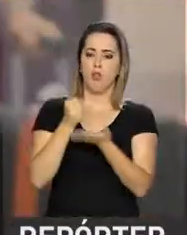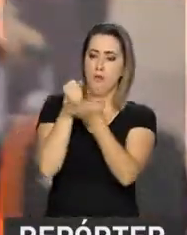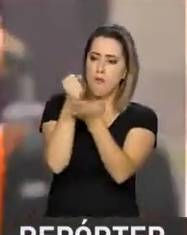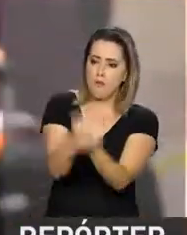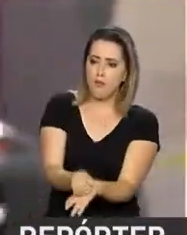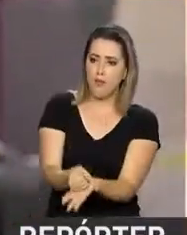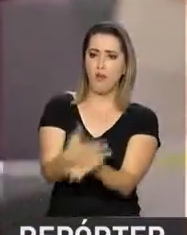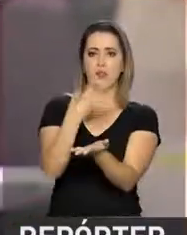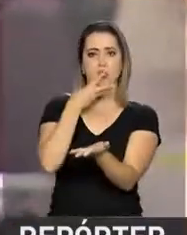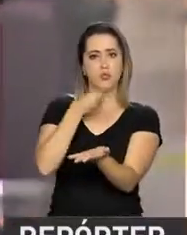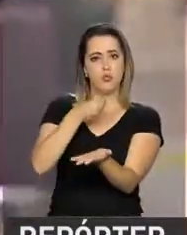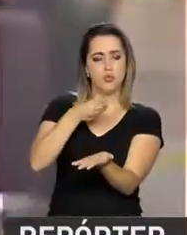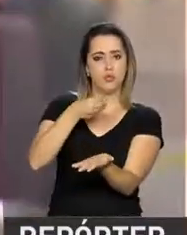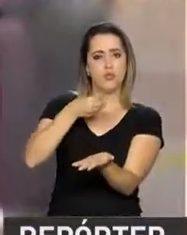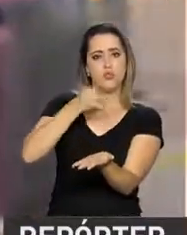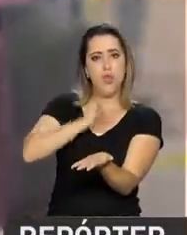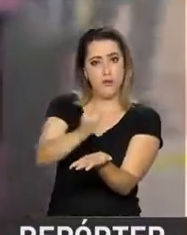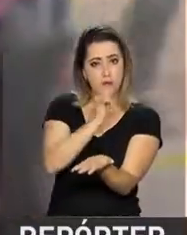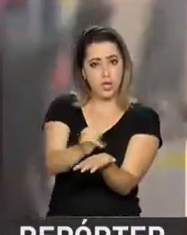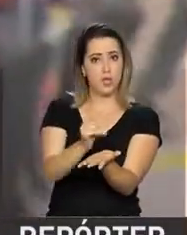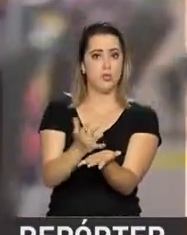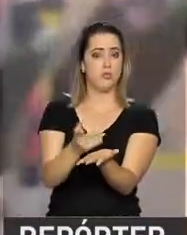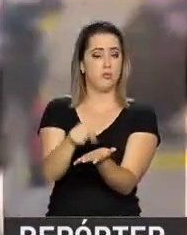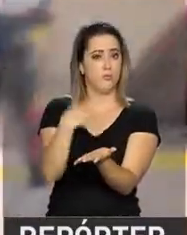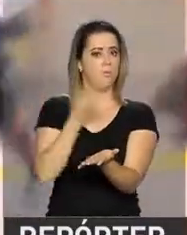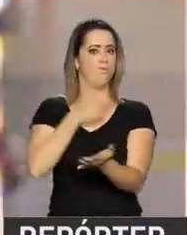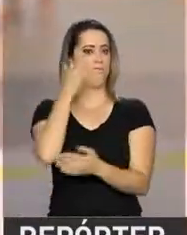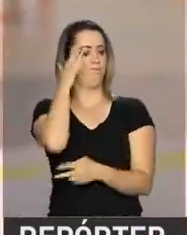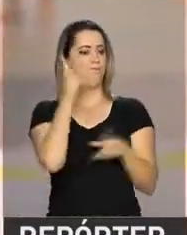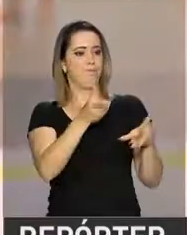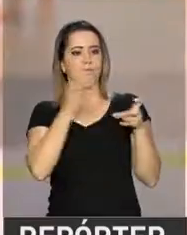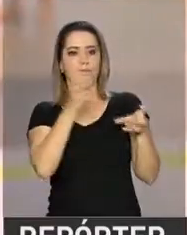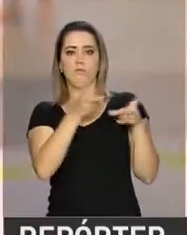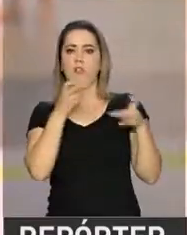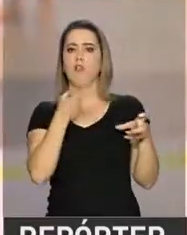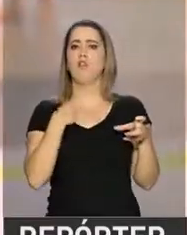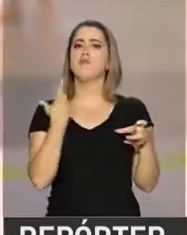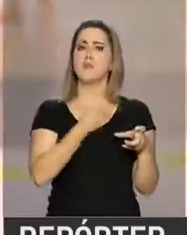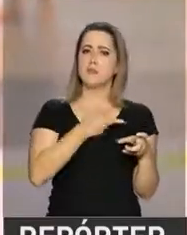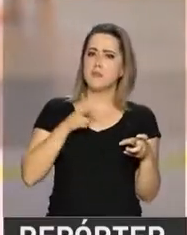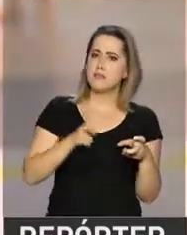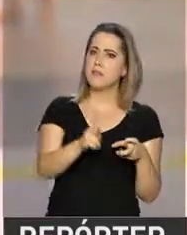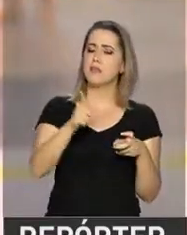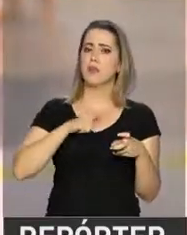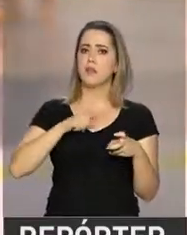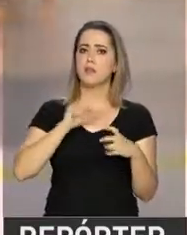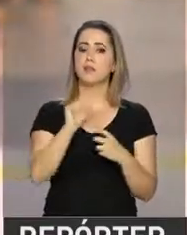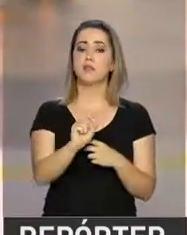das informações, com certeza, né, a gente vai estar sempre, né,